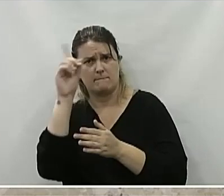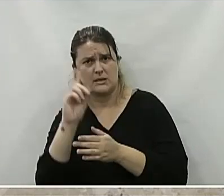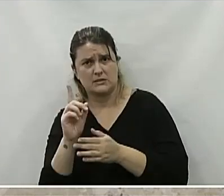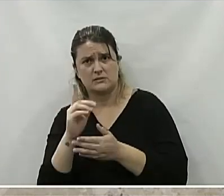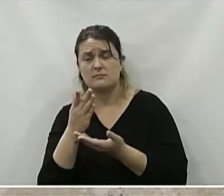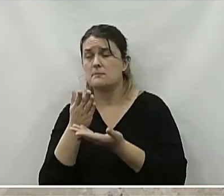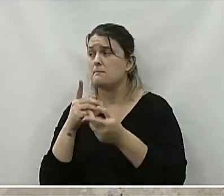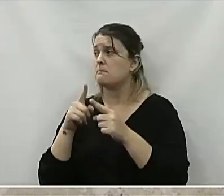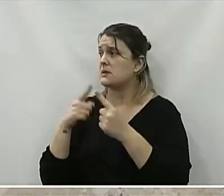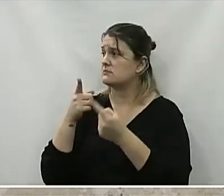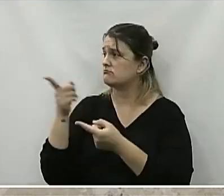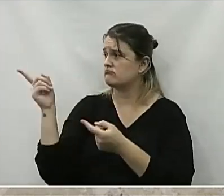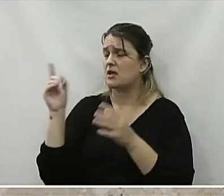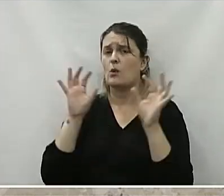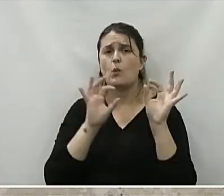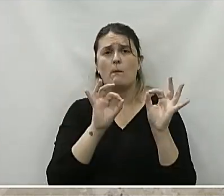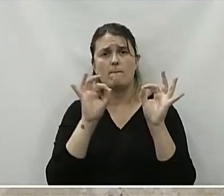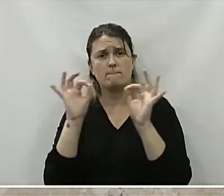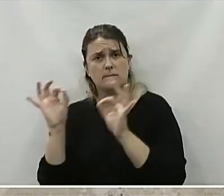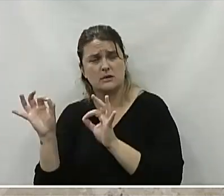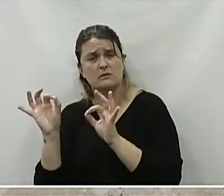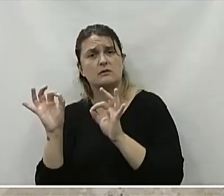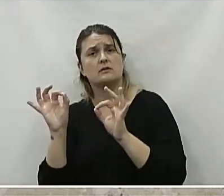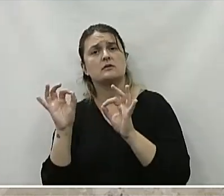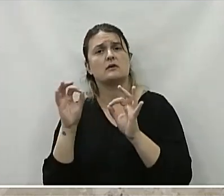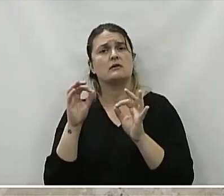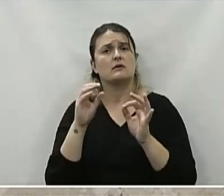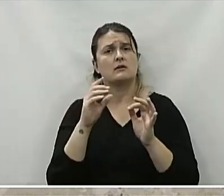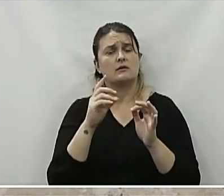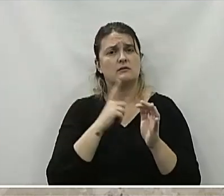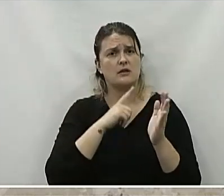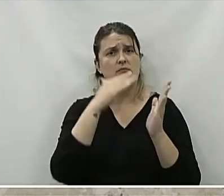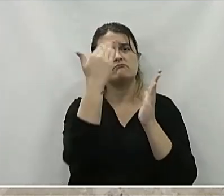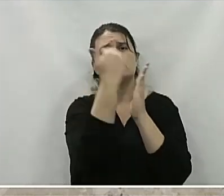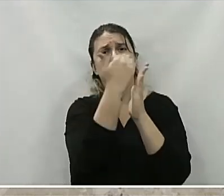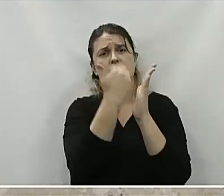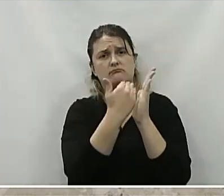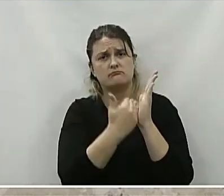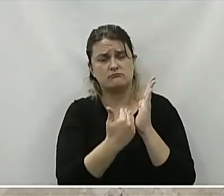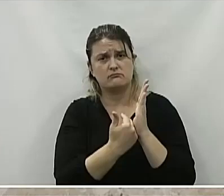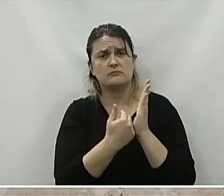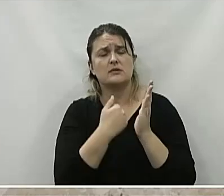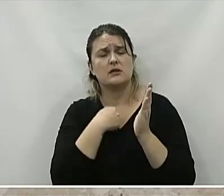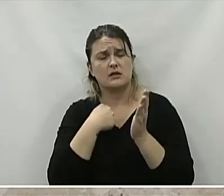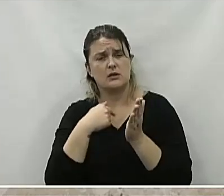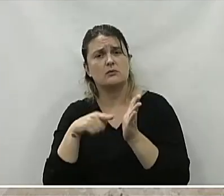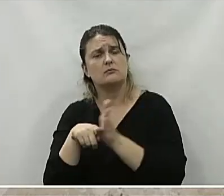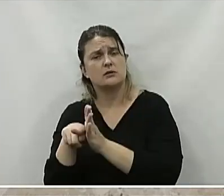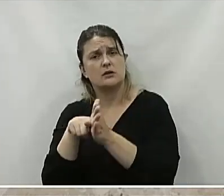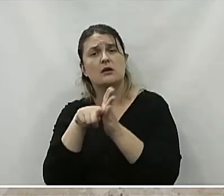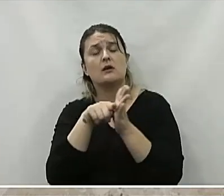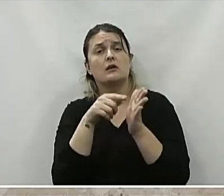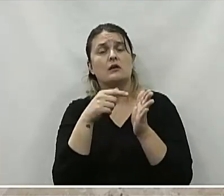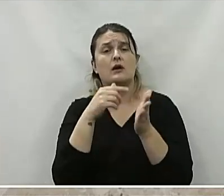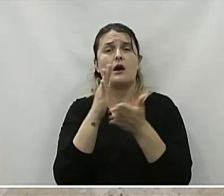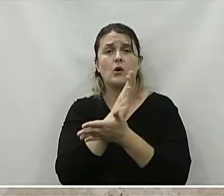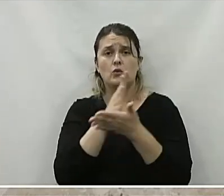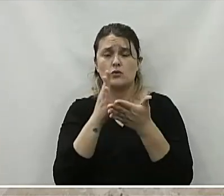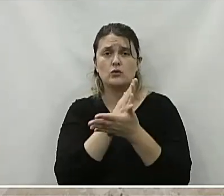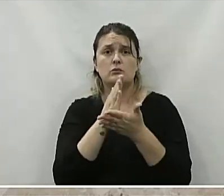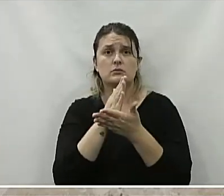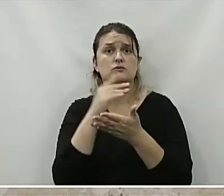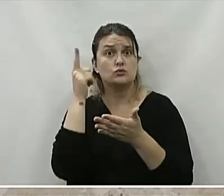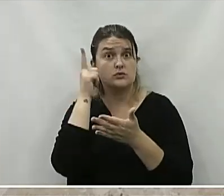Como os nobres pares têm acompanhado, tem algumas pautas que se têm levantado aqui dentro, ao qual algumas